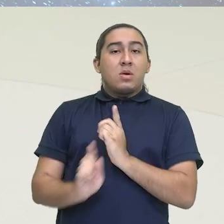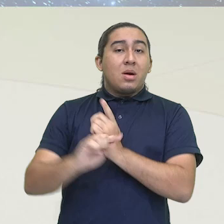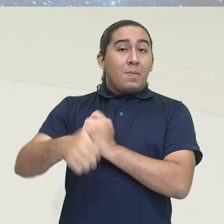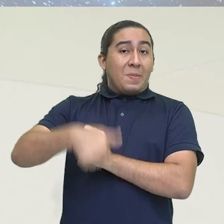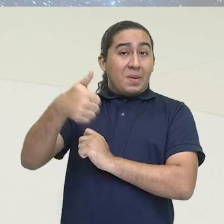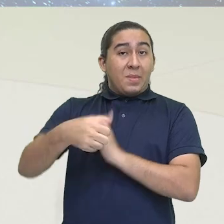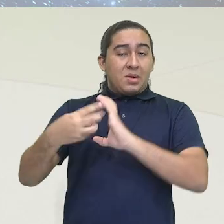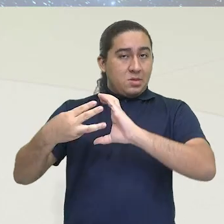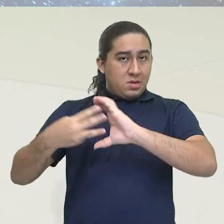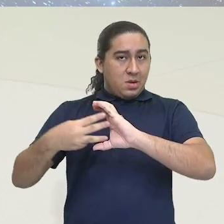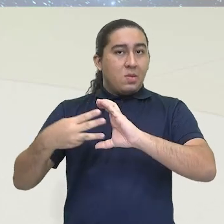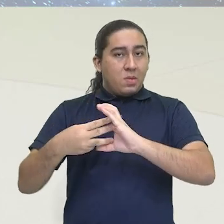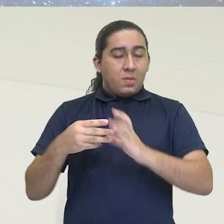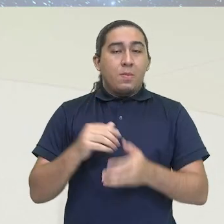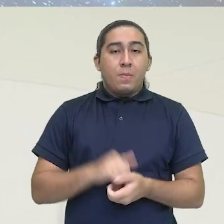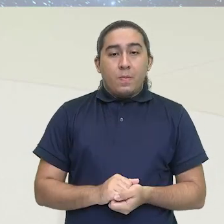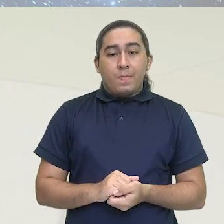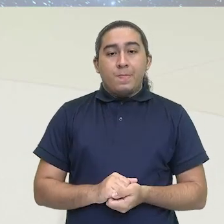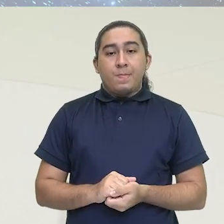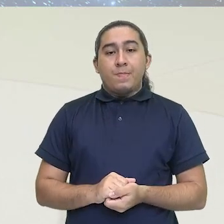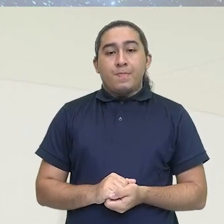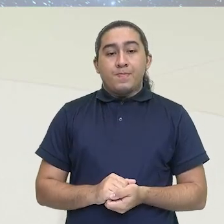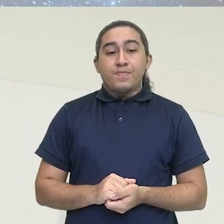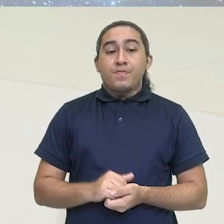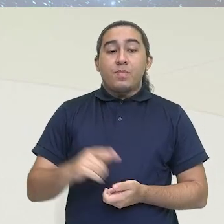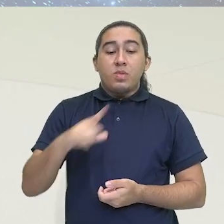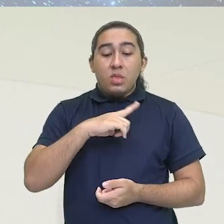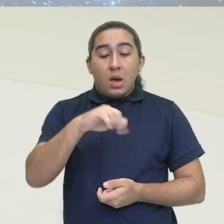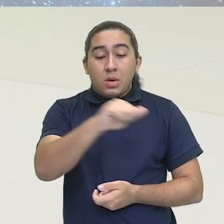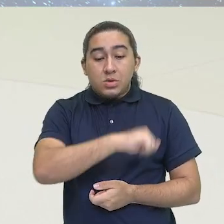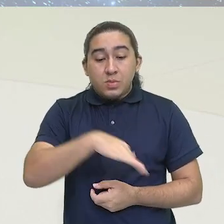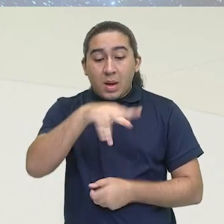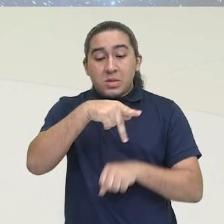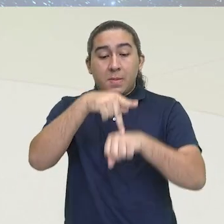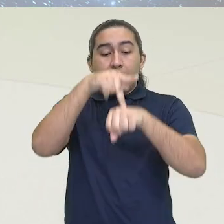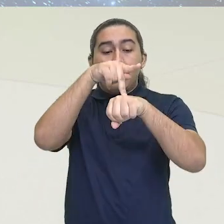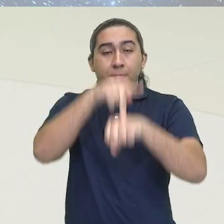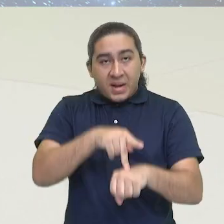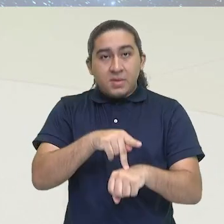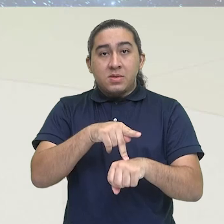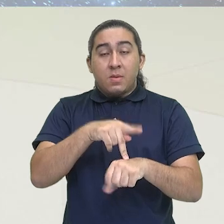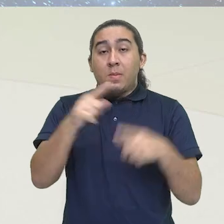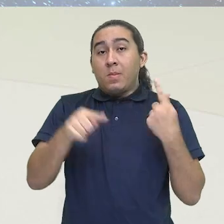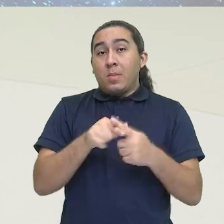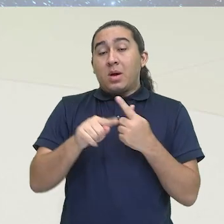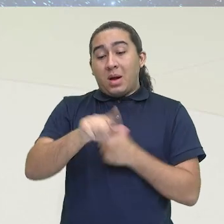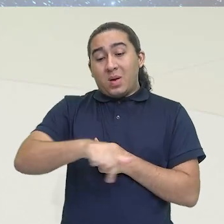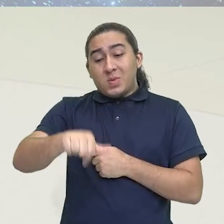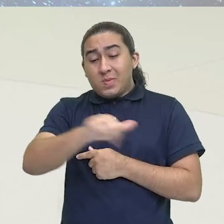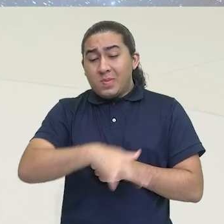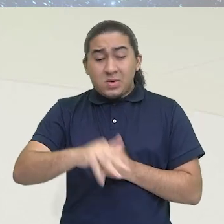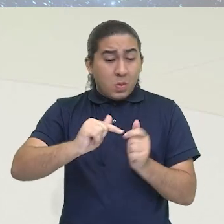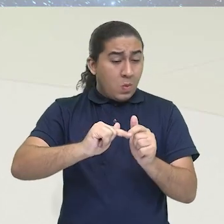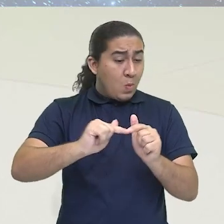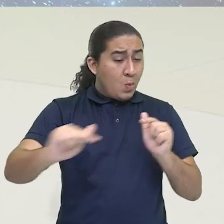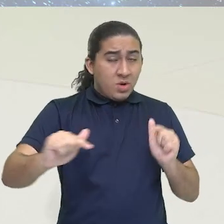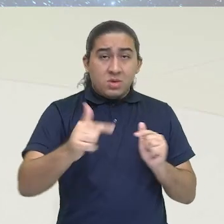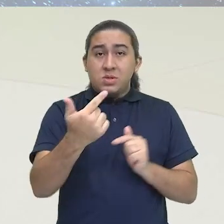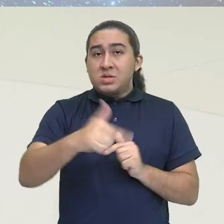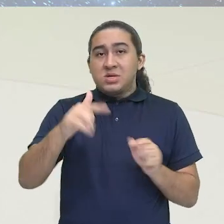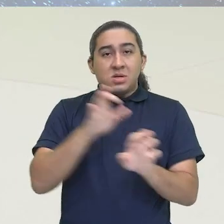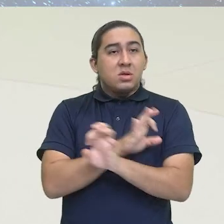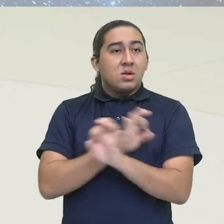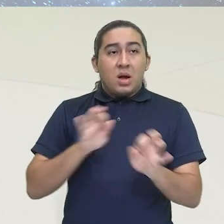sob forma de muita pressão do ambiente naquele local, né, que era um ambiente inóspito, né, não